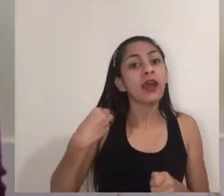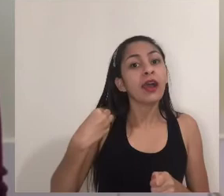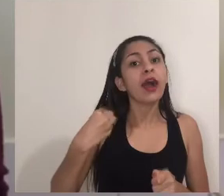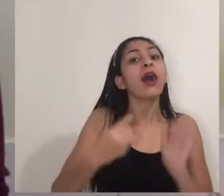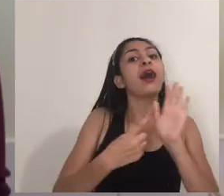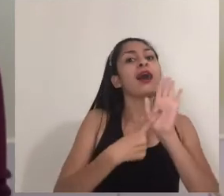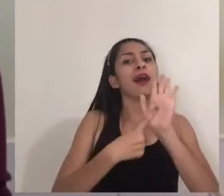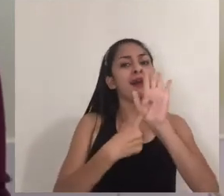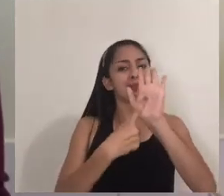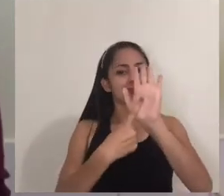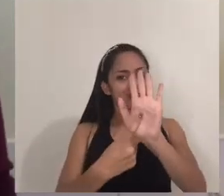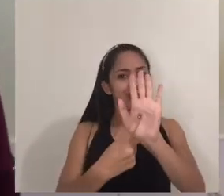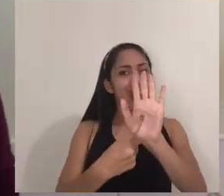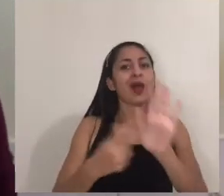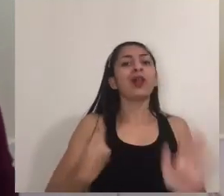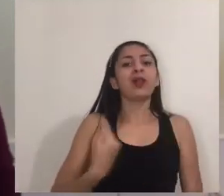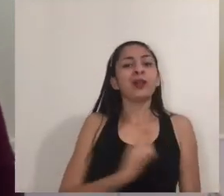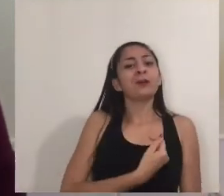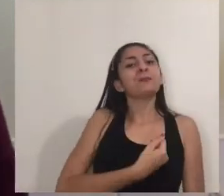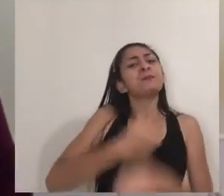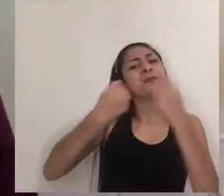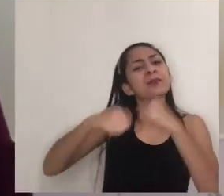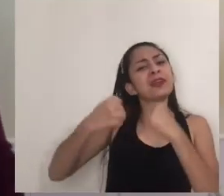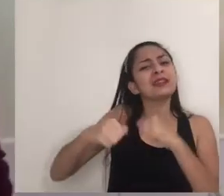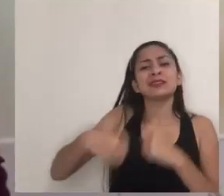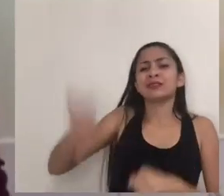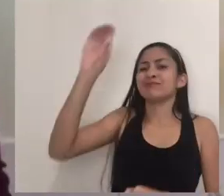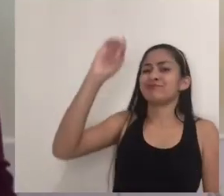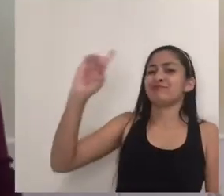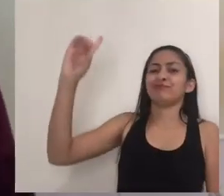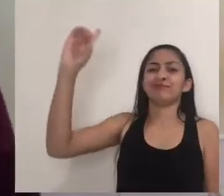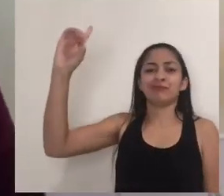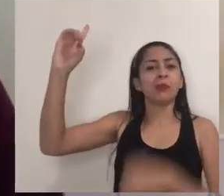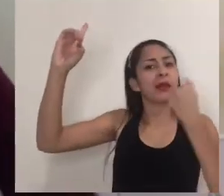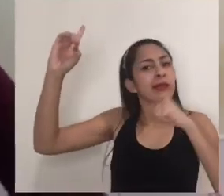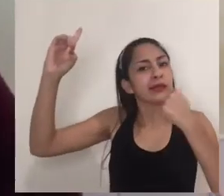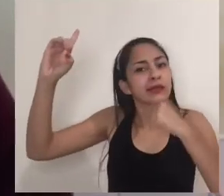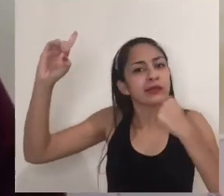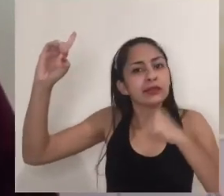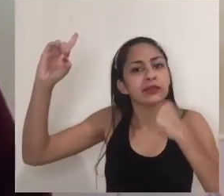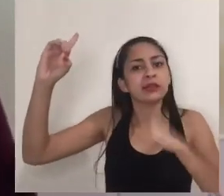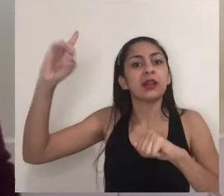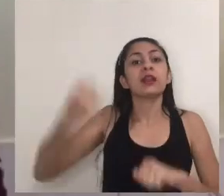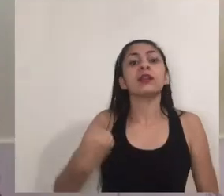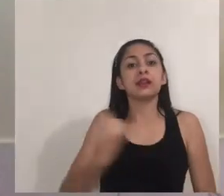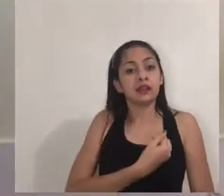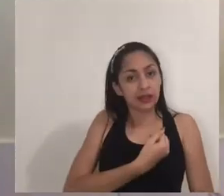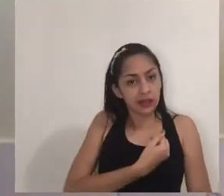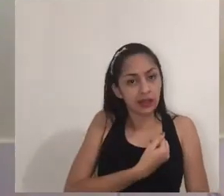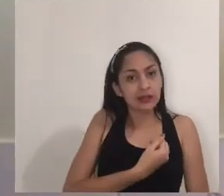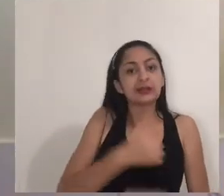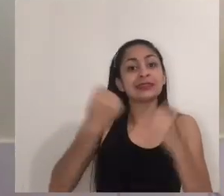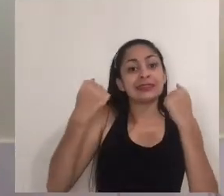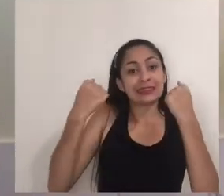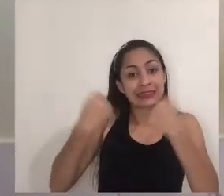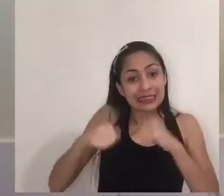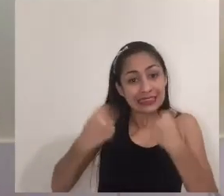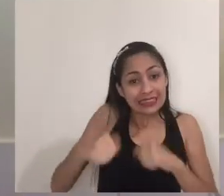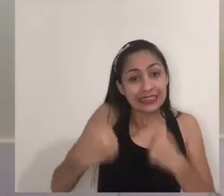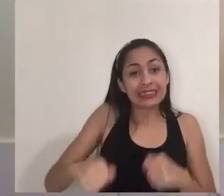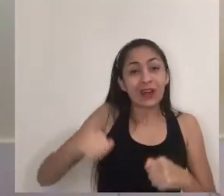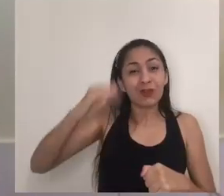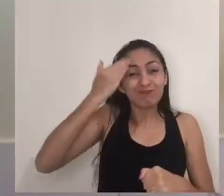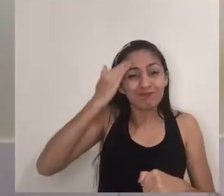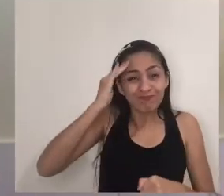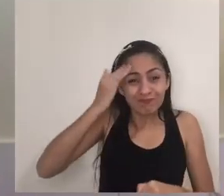do nosso Deus. A perseverança ela só acontece se nós entendermos a nossa real dependência pelo